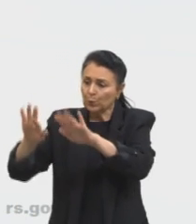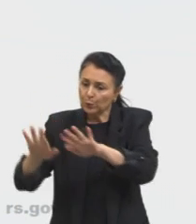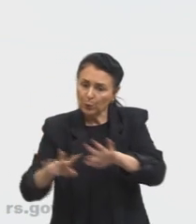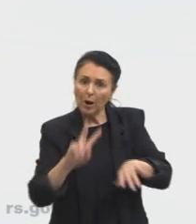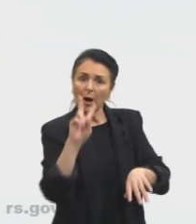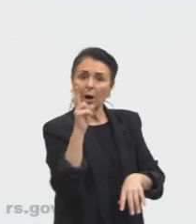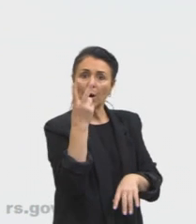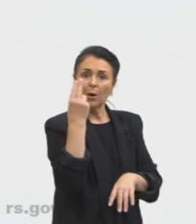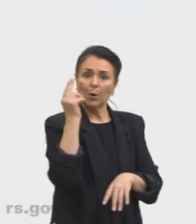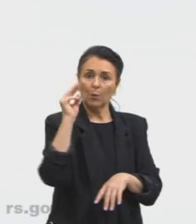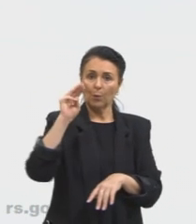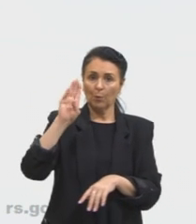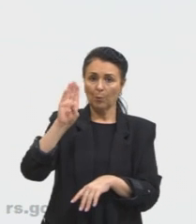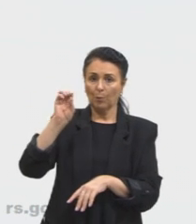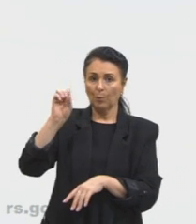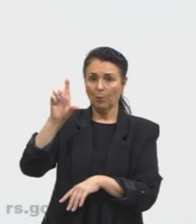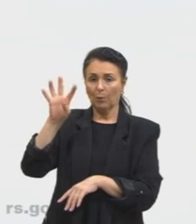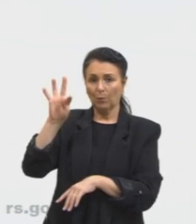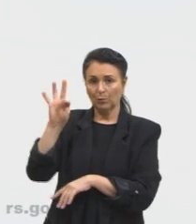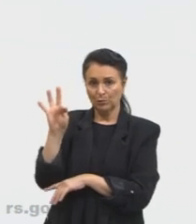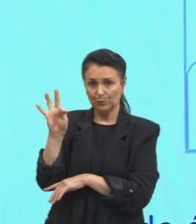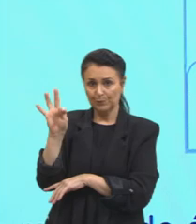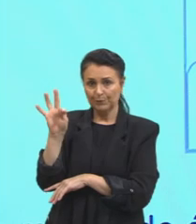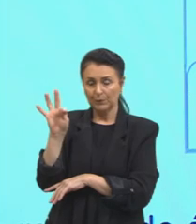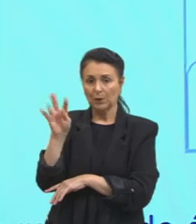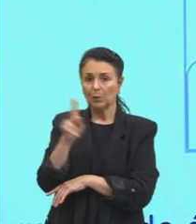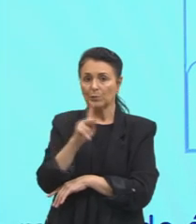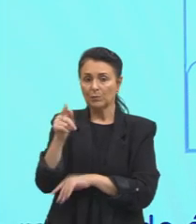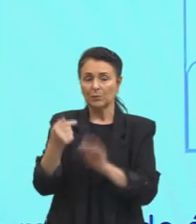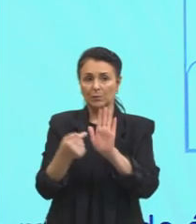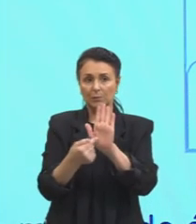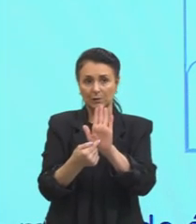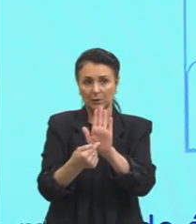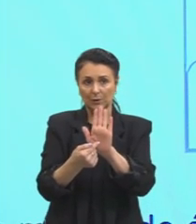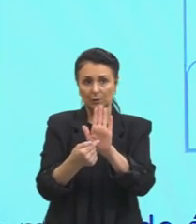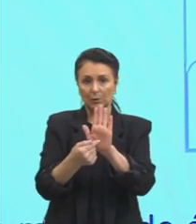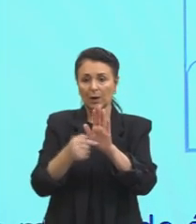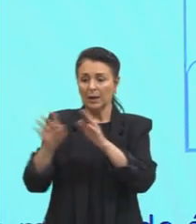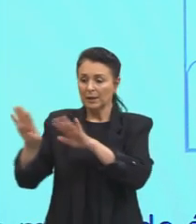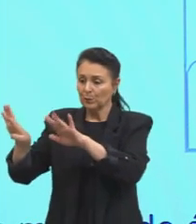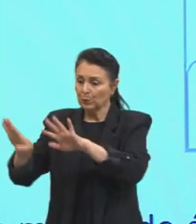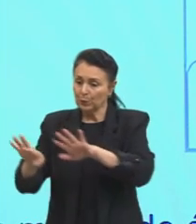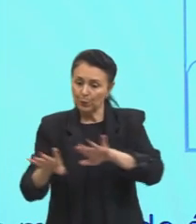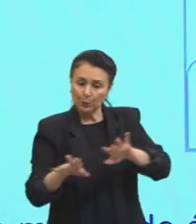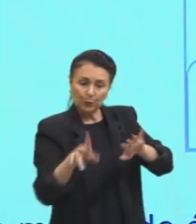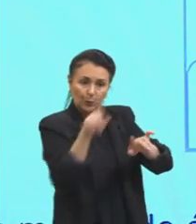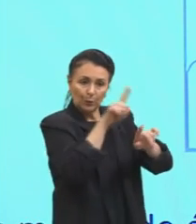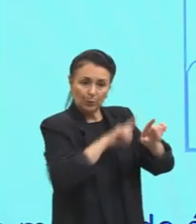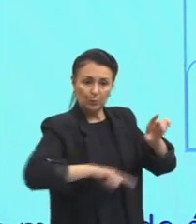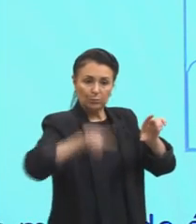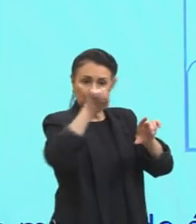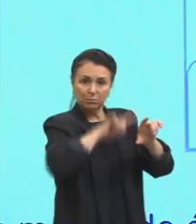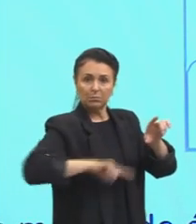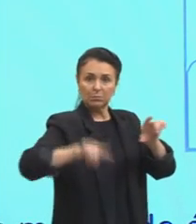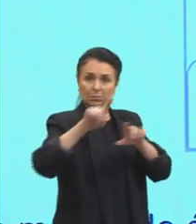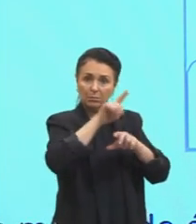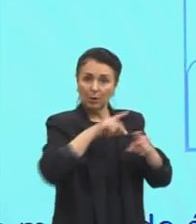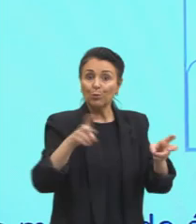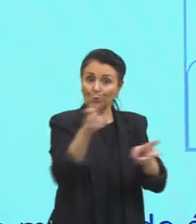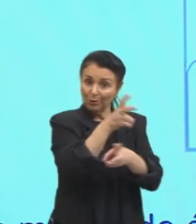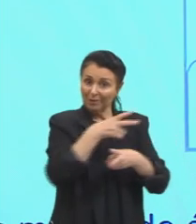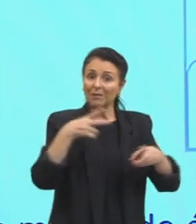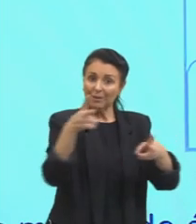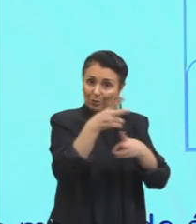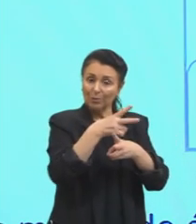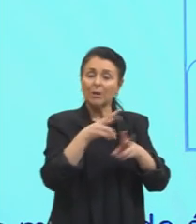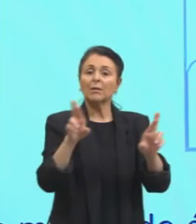derrubou diz né que essa corrente Zinho aqui ó que eu vou mostrar aqui para vocês né Oi gente de rumo de ela é relacionada ao